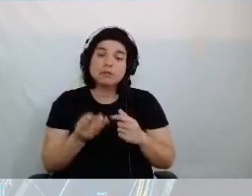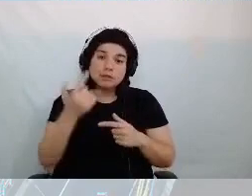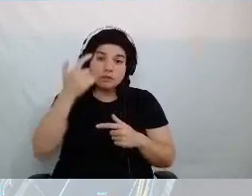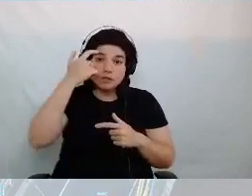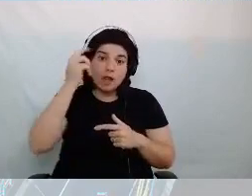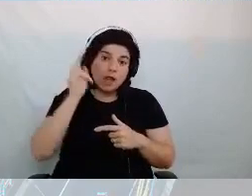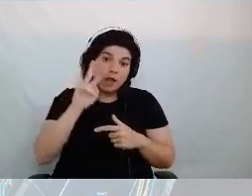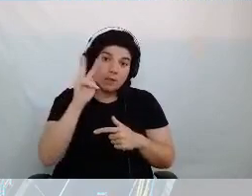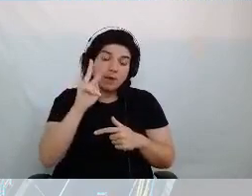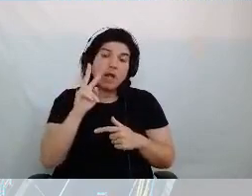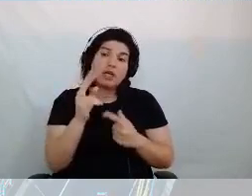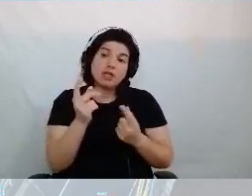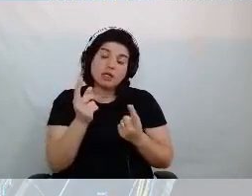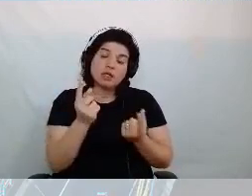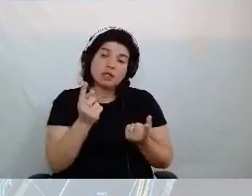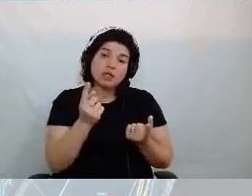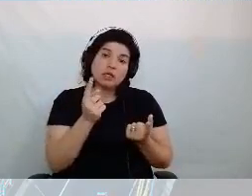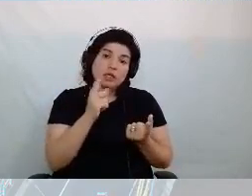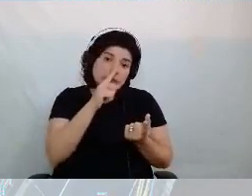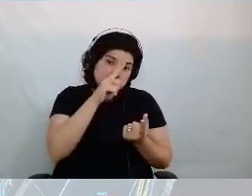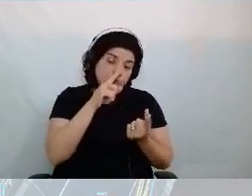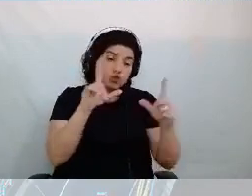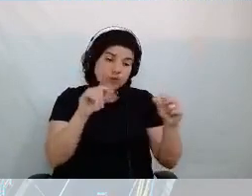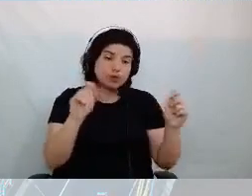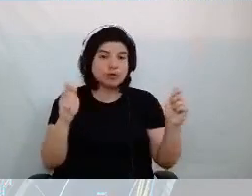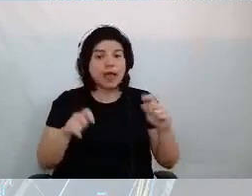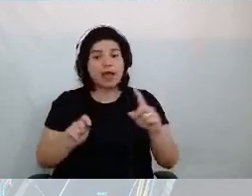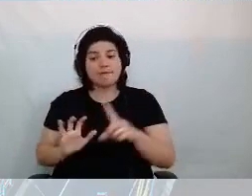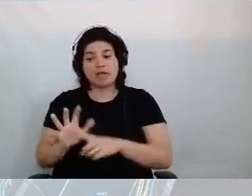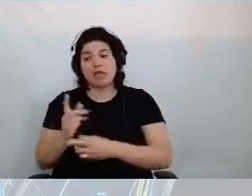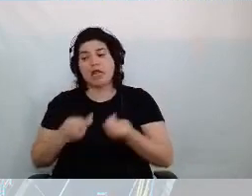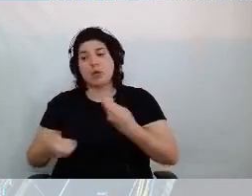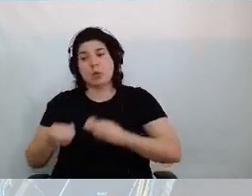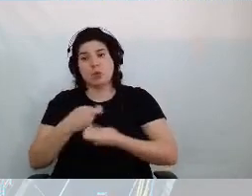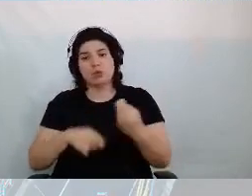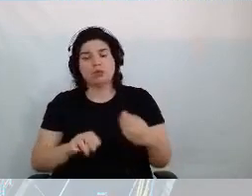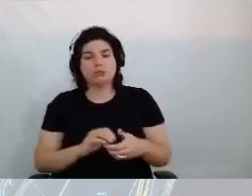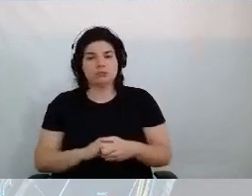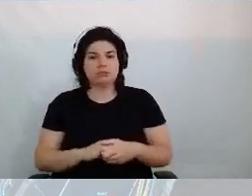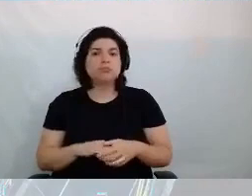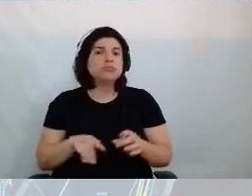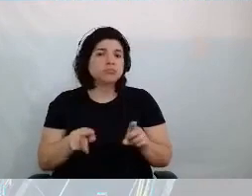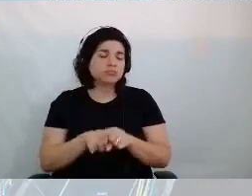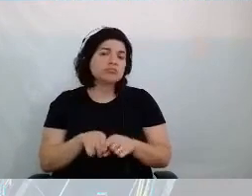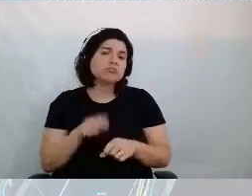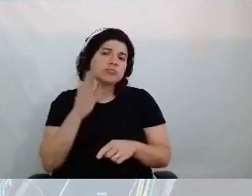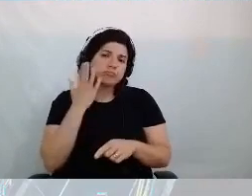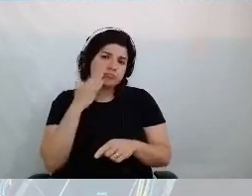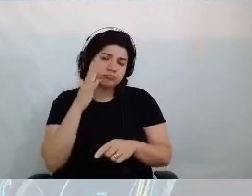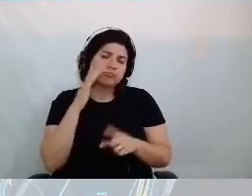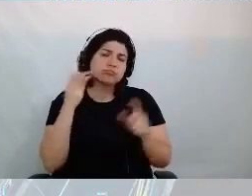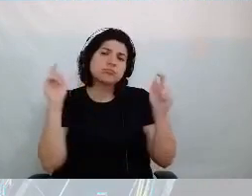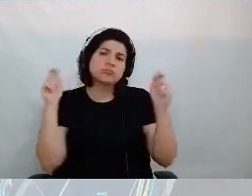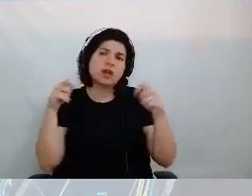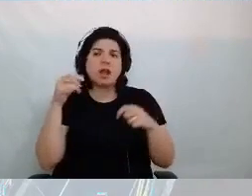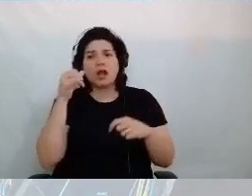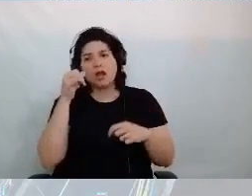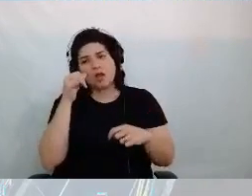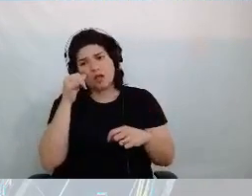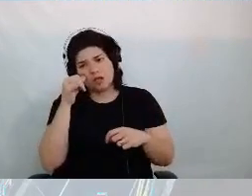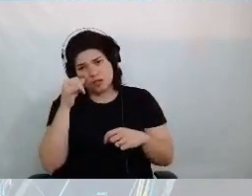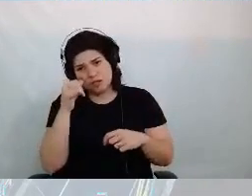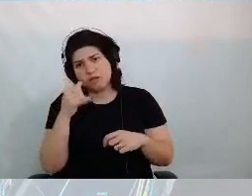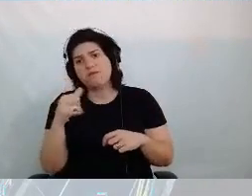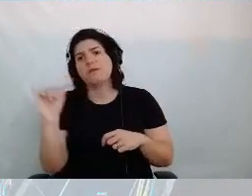o negócio. E, consequentemente, eu vou tentar ali ter essa visibilidade para evitar